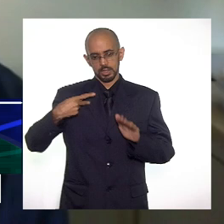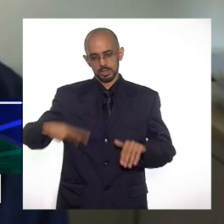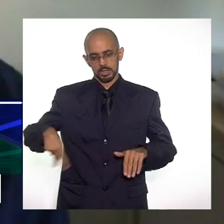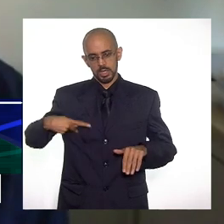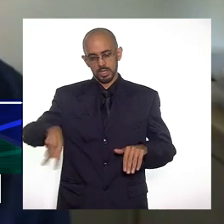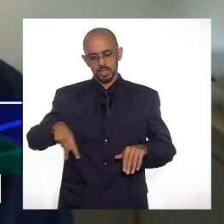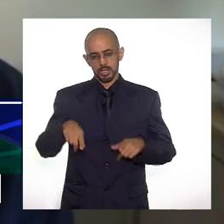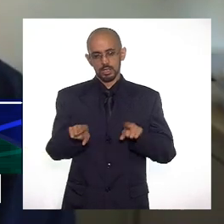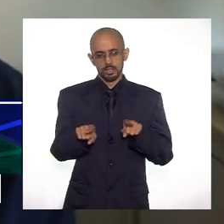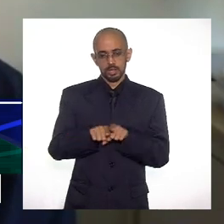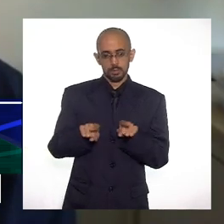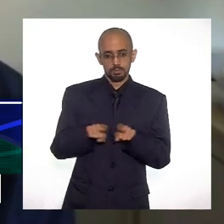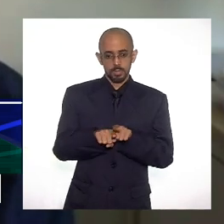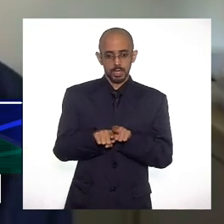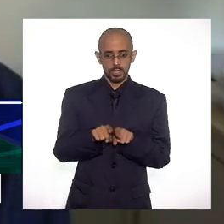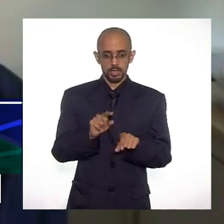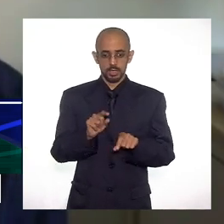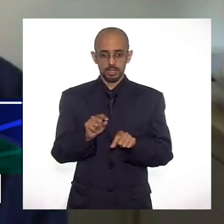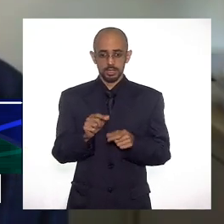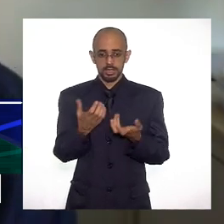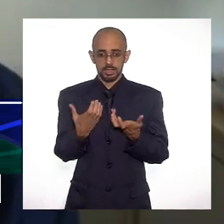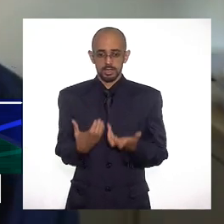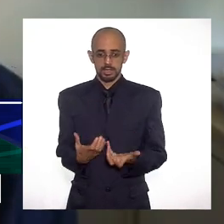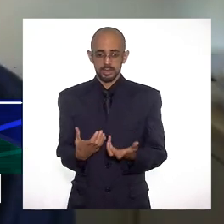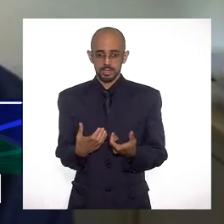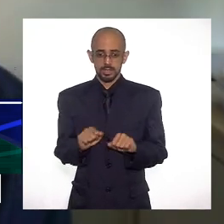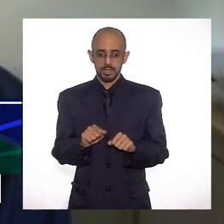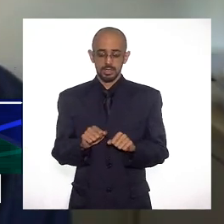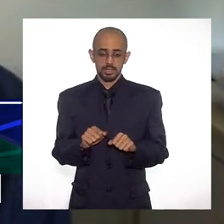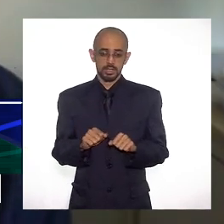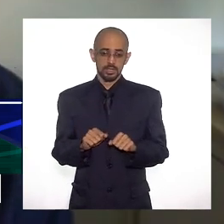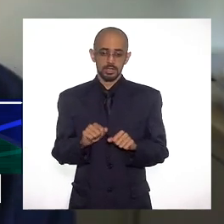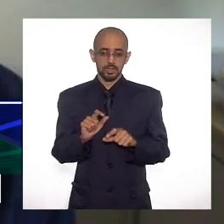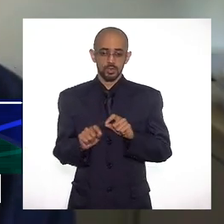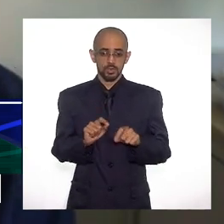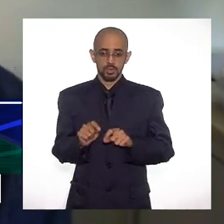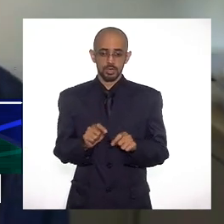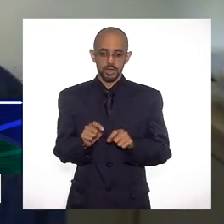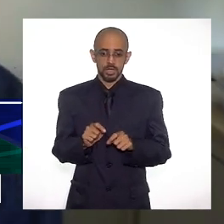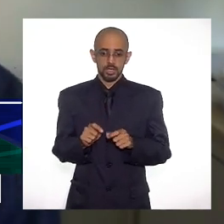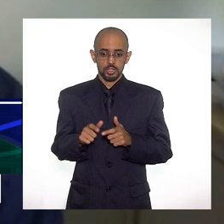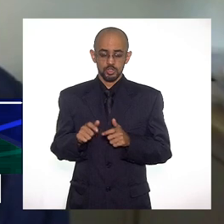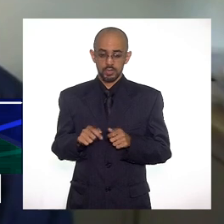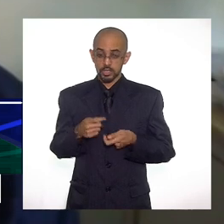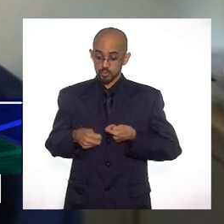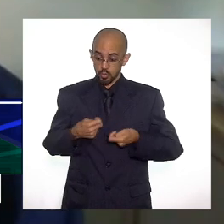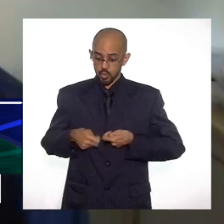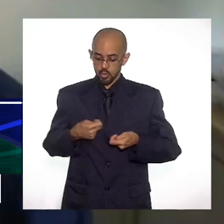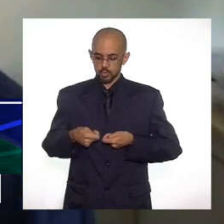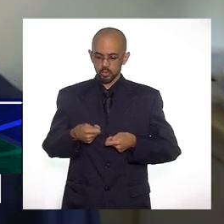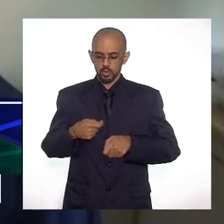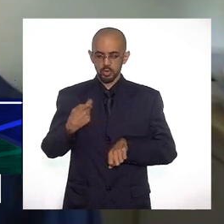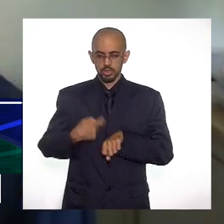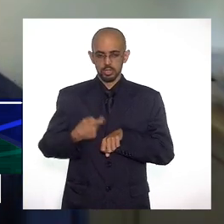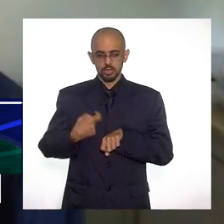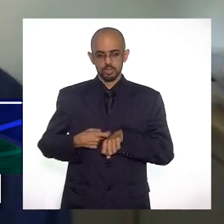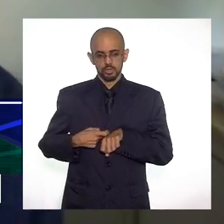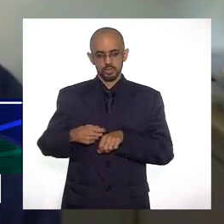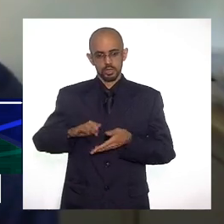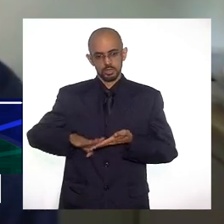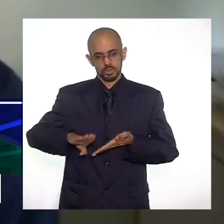que queria que houvesse um controle rígido dos gastos de despesa de pessoal.